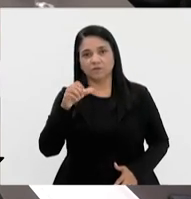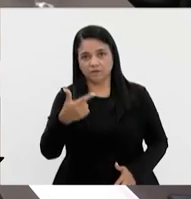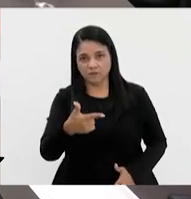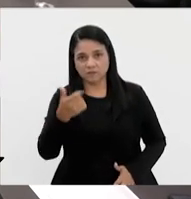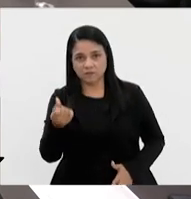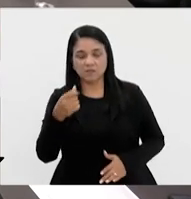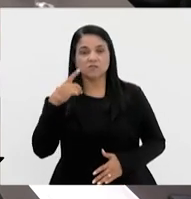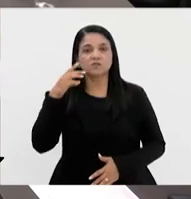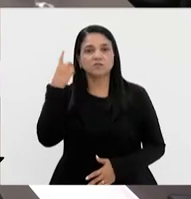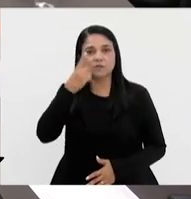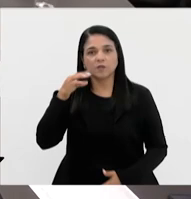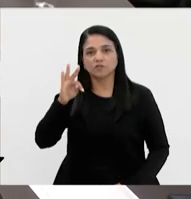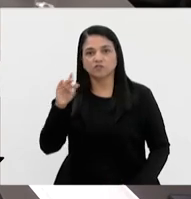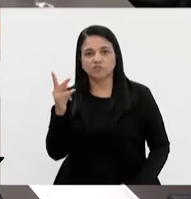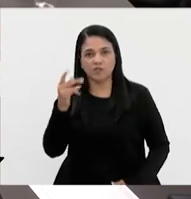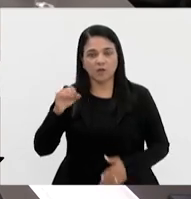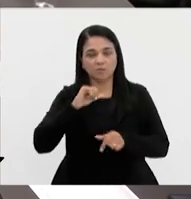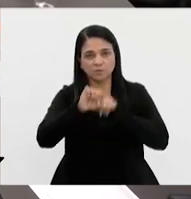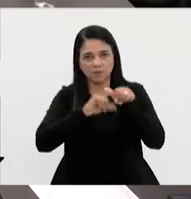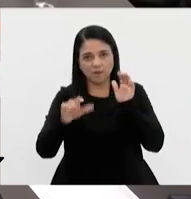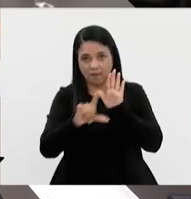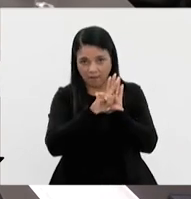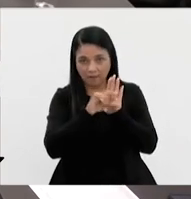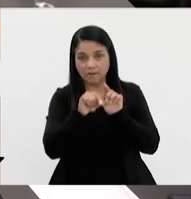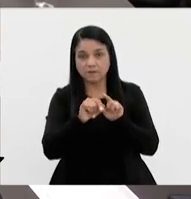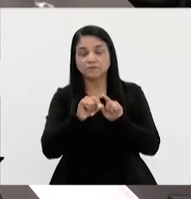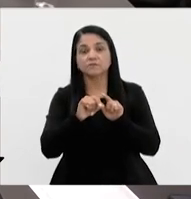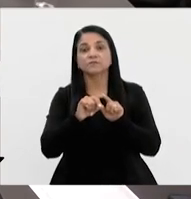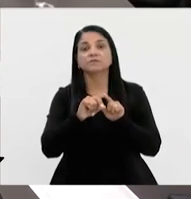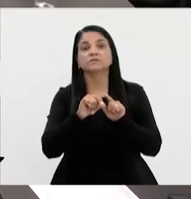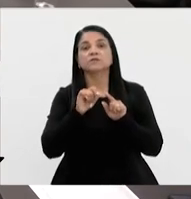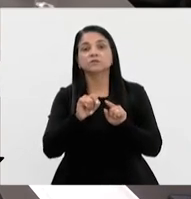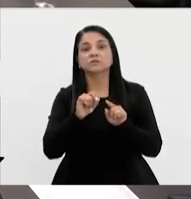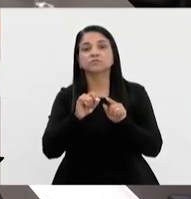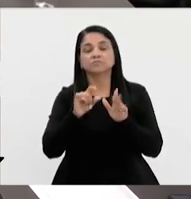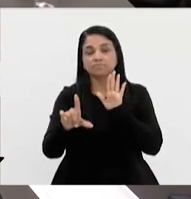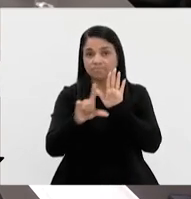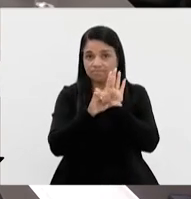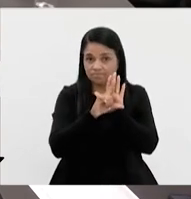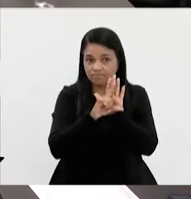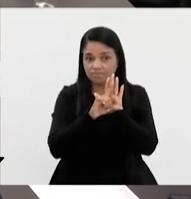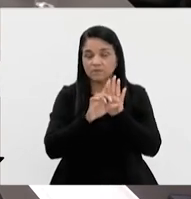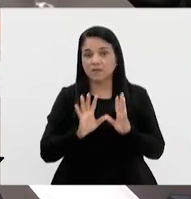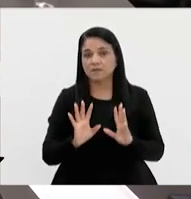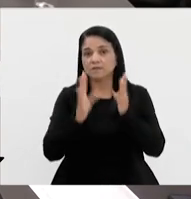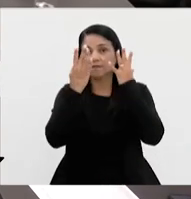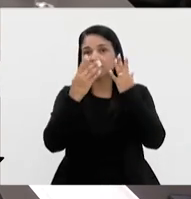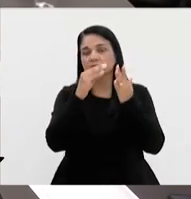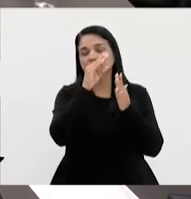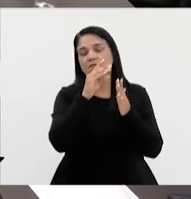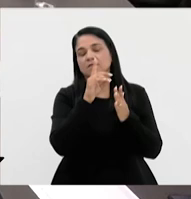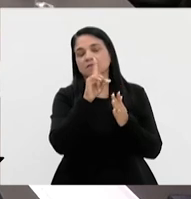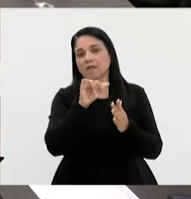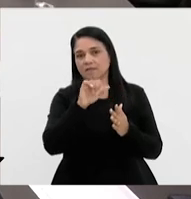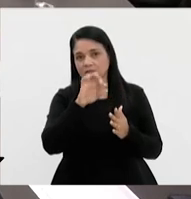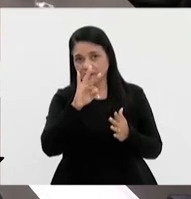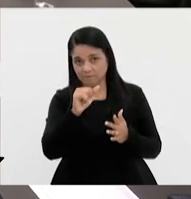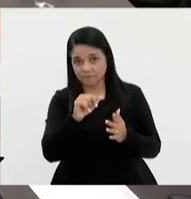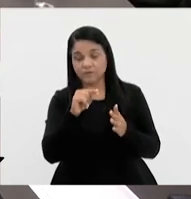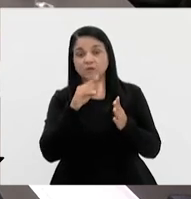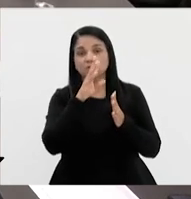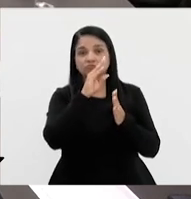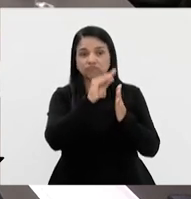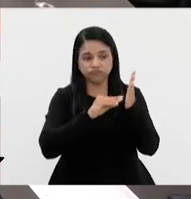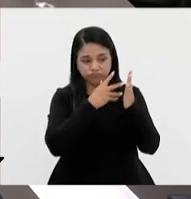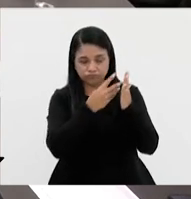a Lei 5.645, de 6 de janeiro de 2010, que consolida a legislação relativa às datas comemorativas do Estado do Rio de Janeiro, para